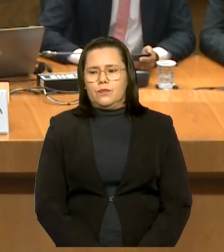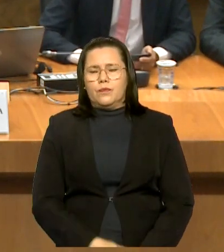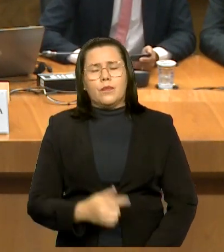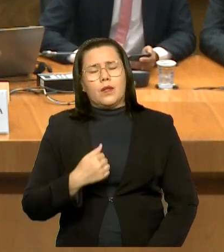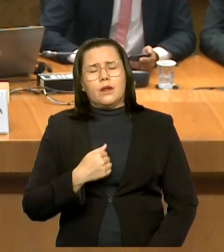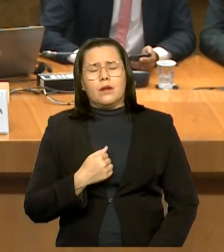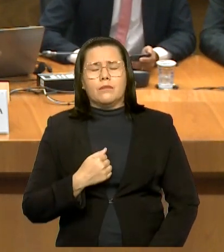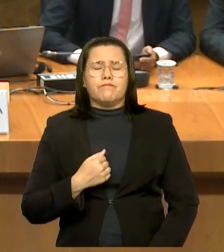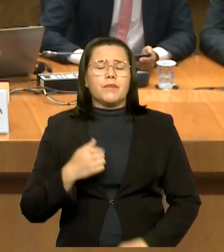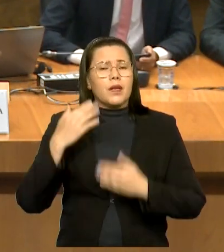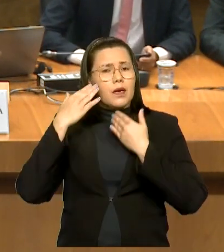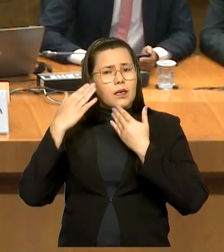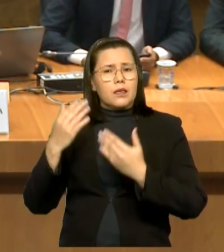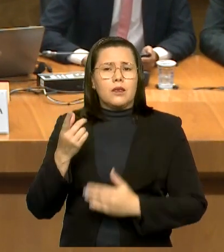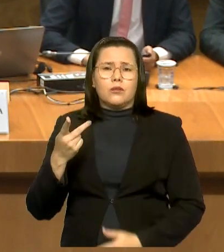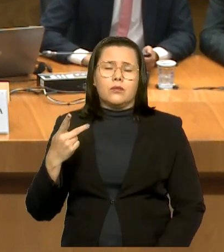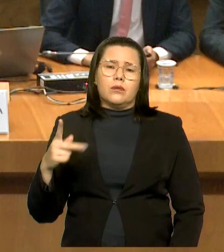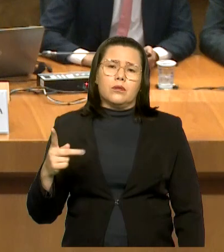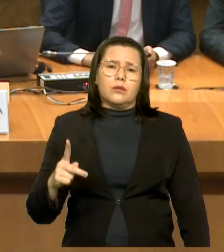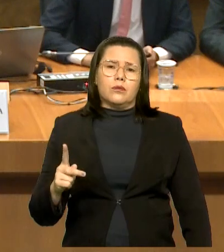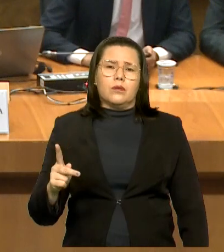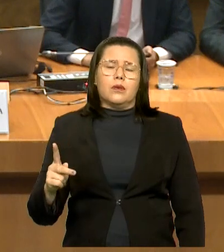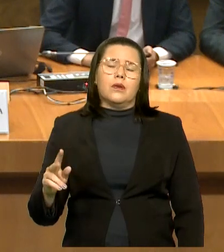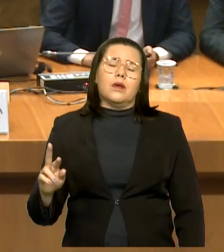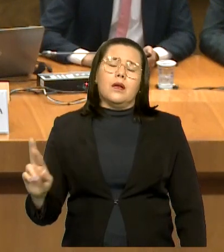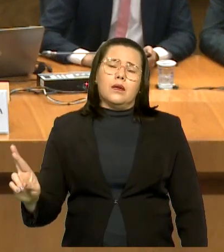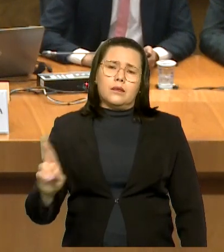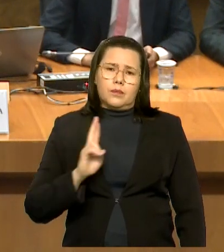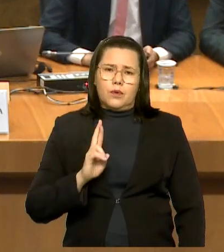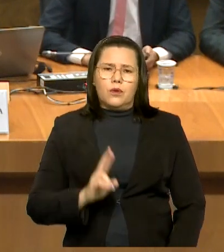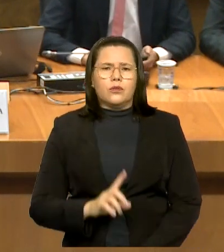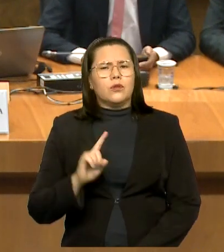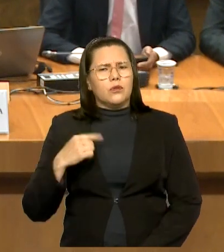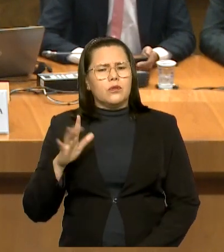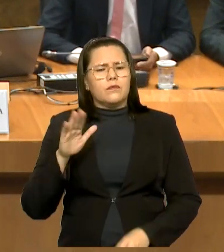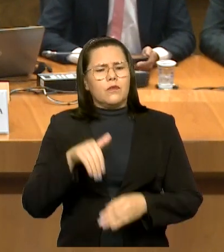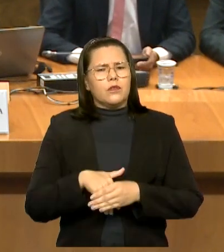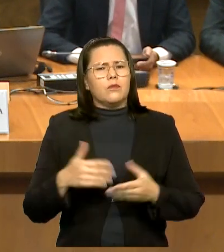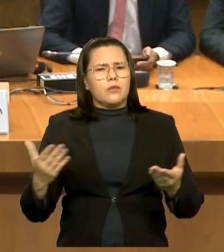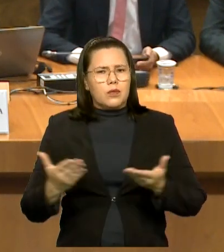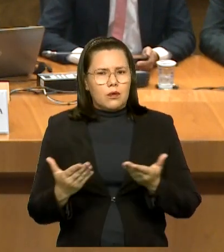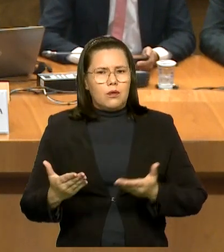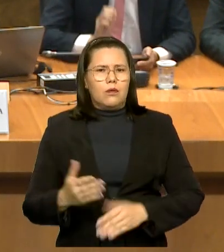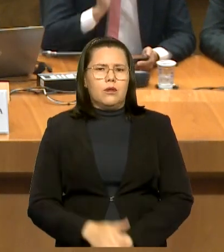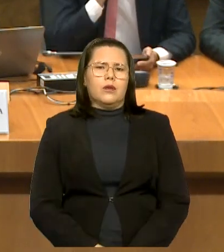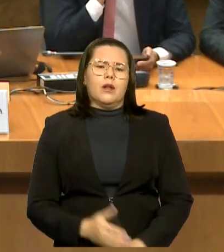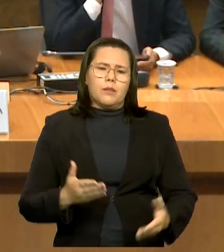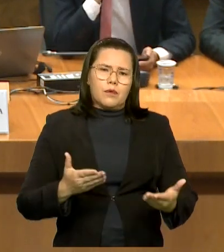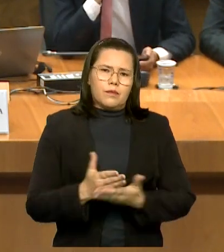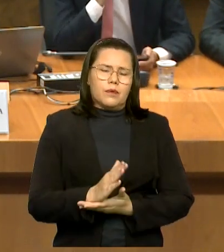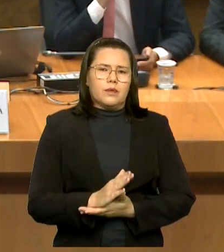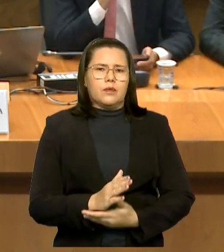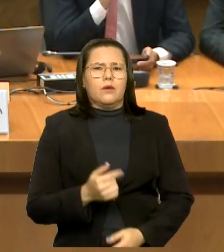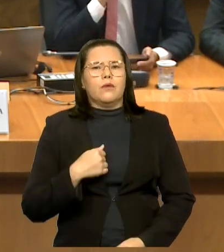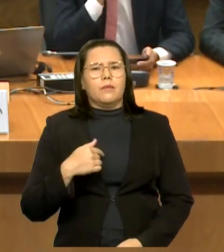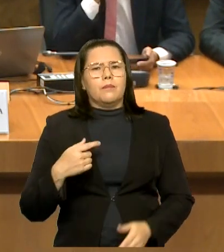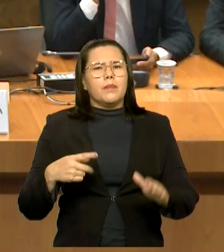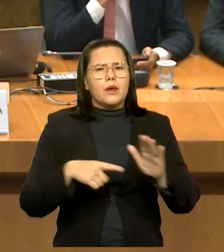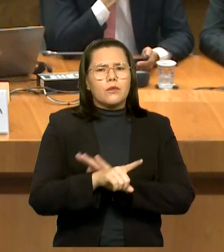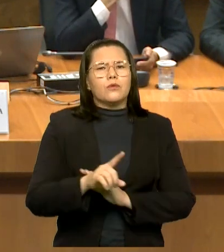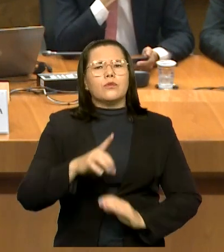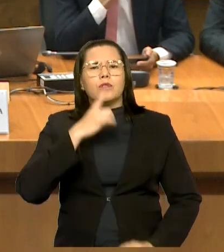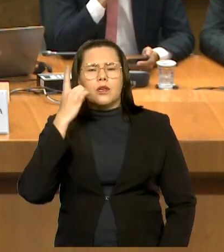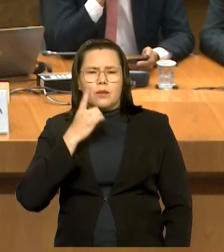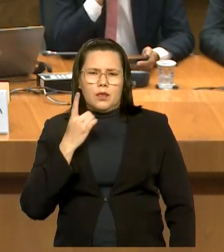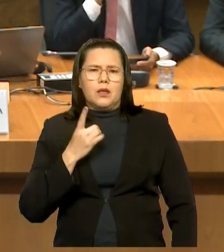Excelência. Votamos com muito prazer, com muita alegria, na aprovação desse projeto. Consulta o plenário. Se há alguém inscrito